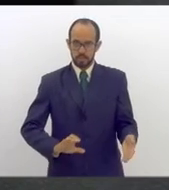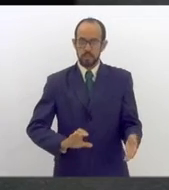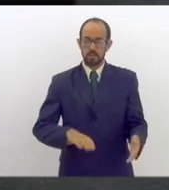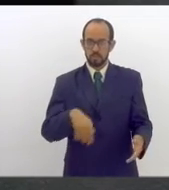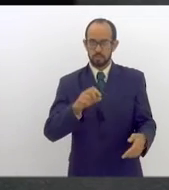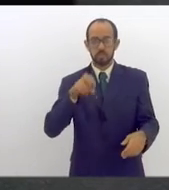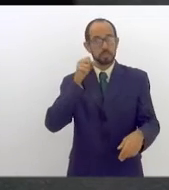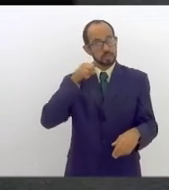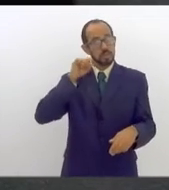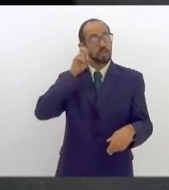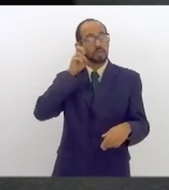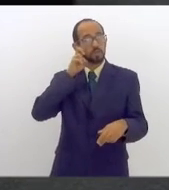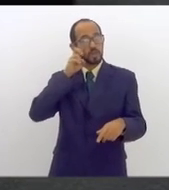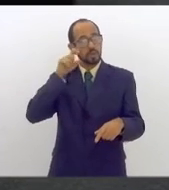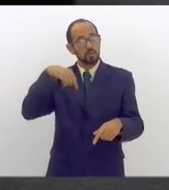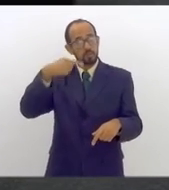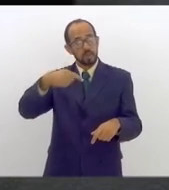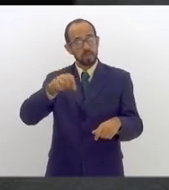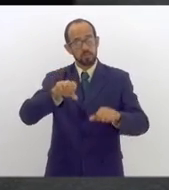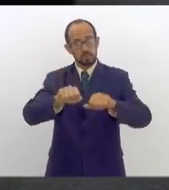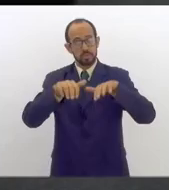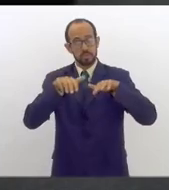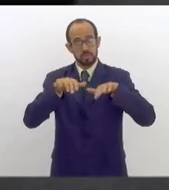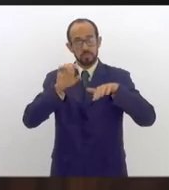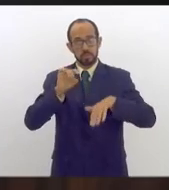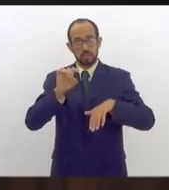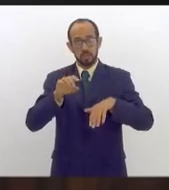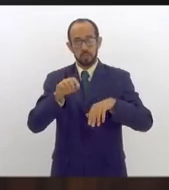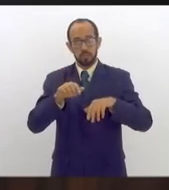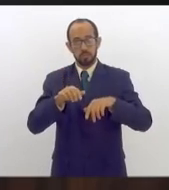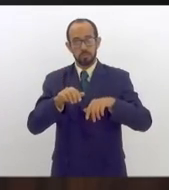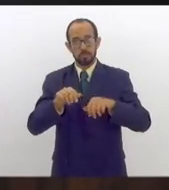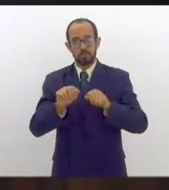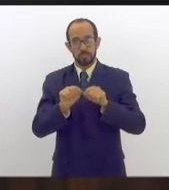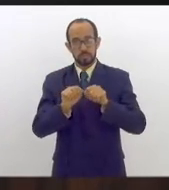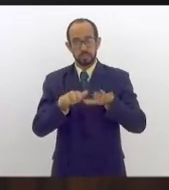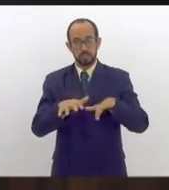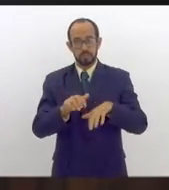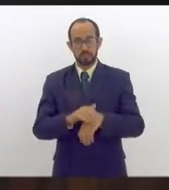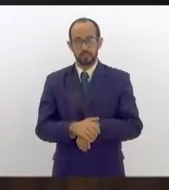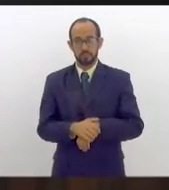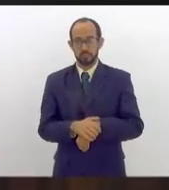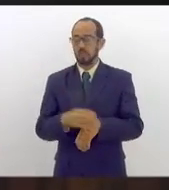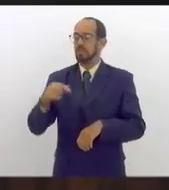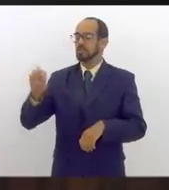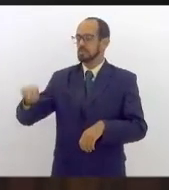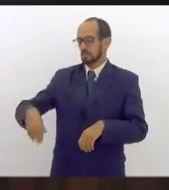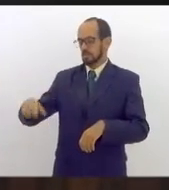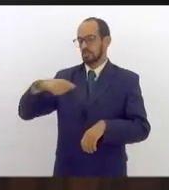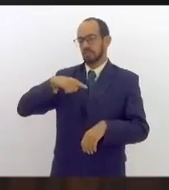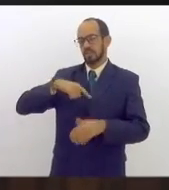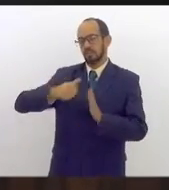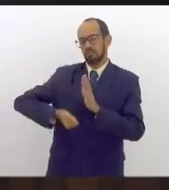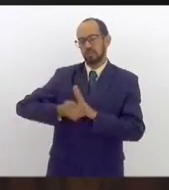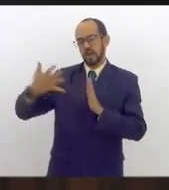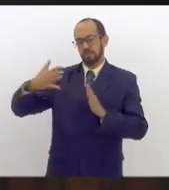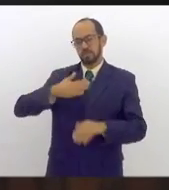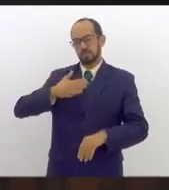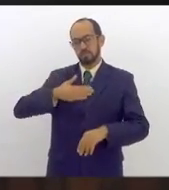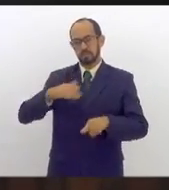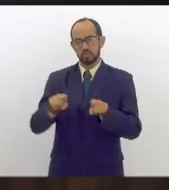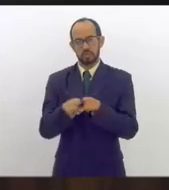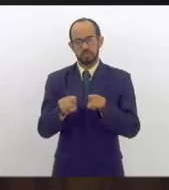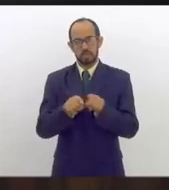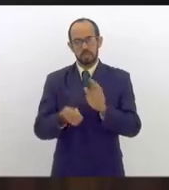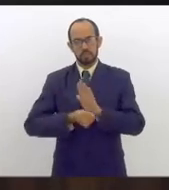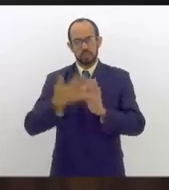vem teria uma sessão extraordinária só para isso. Exatamente, tem vários projetos de resolução, inclusive tem meus também, tem de vários